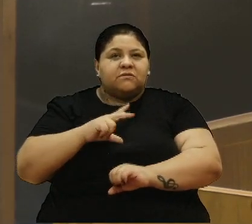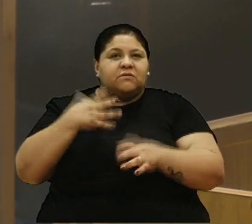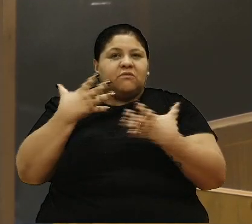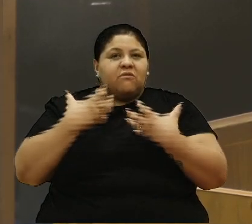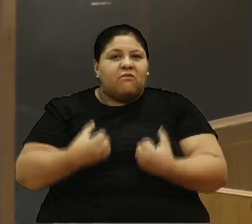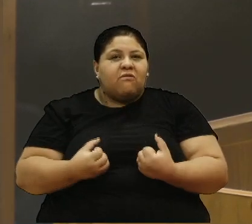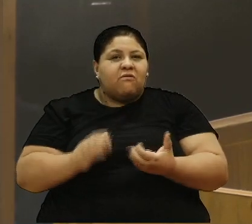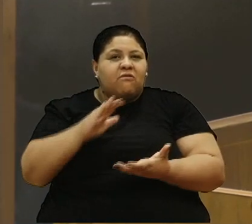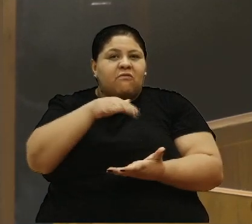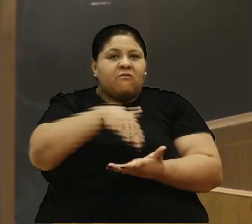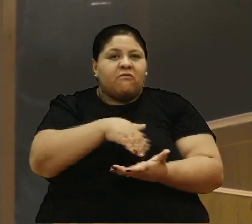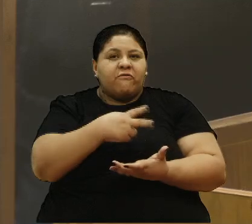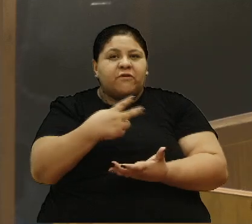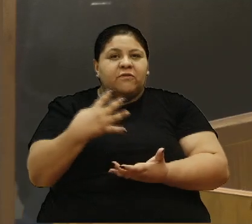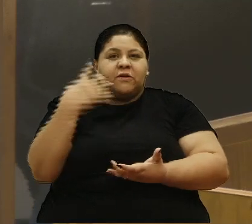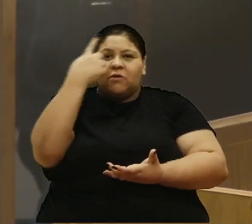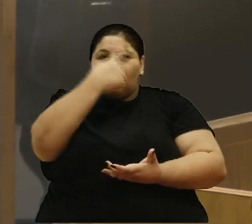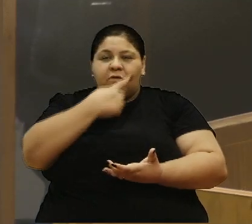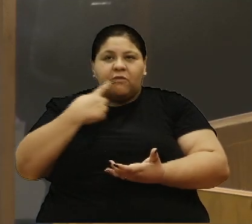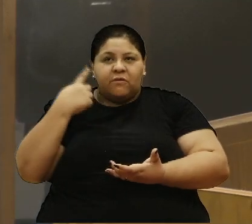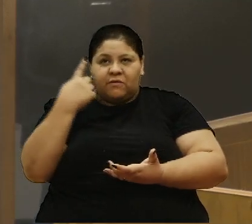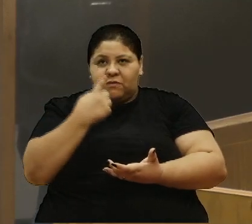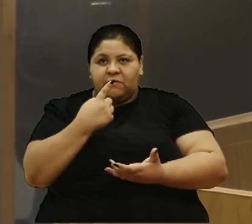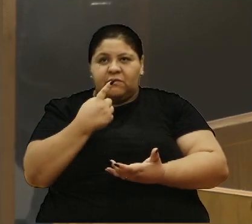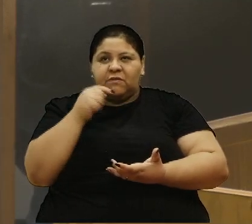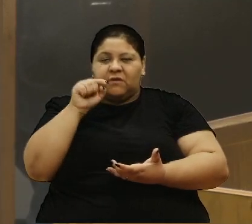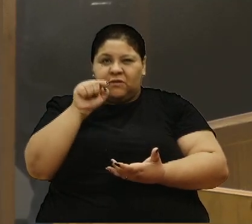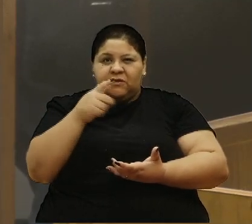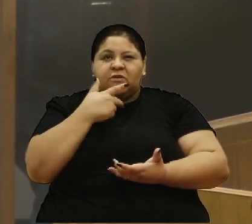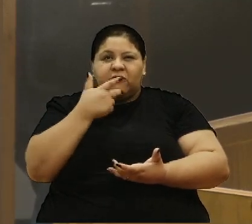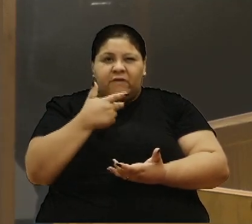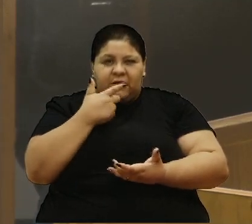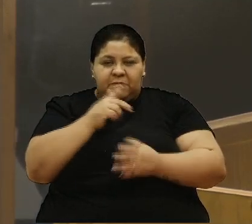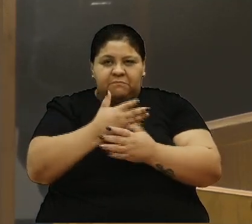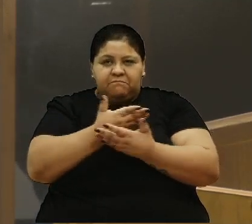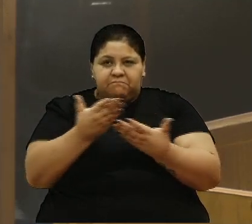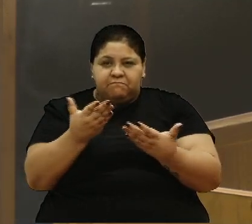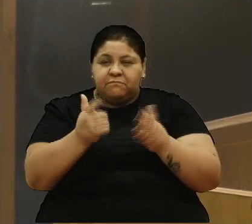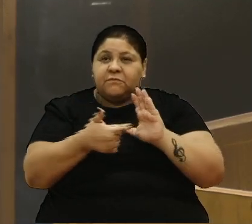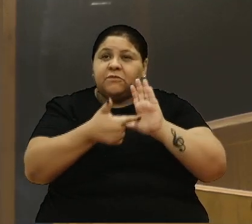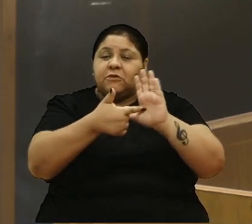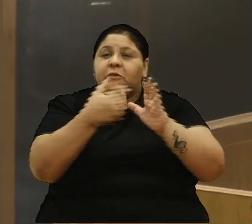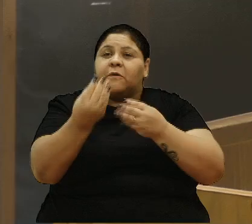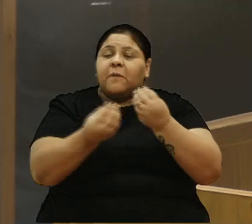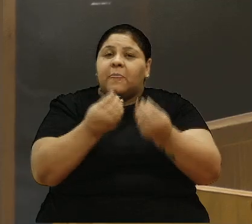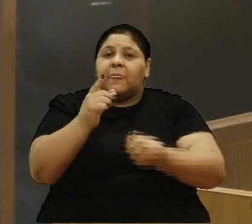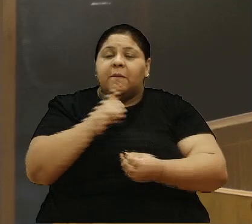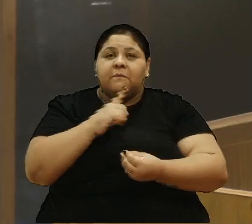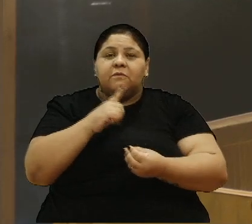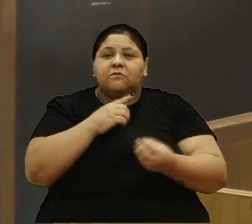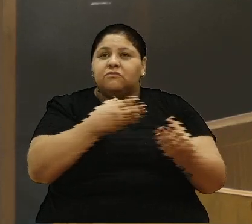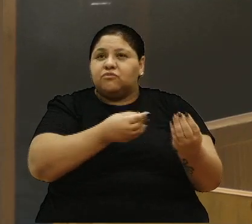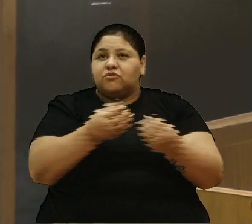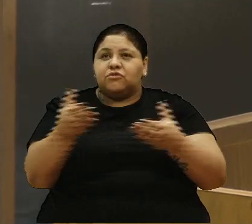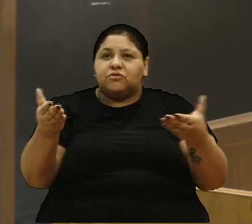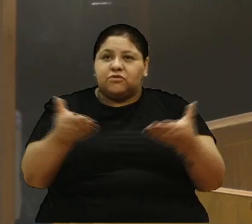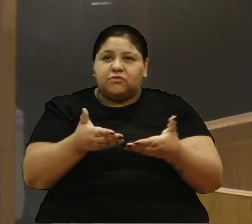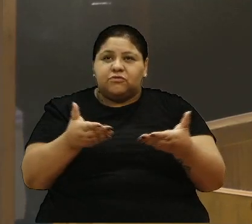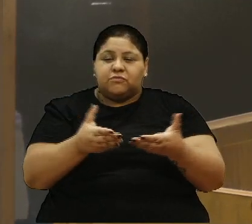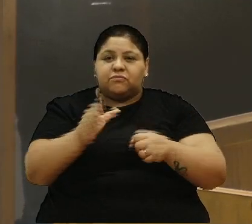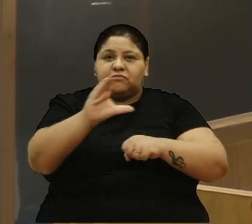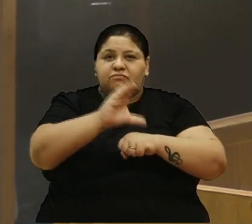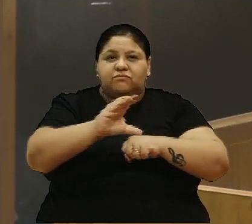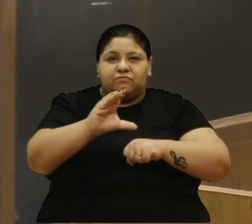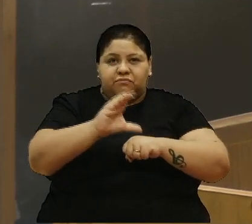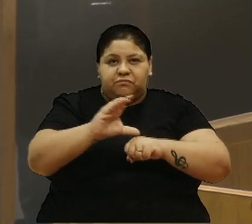no mínimo 24 horas. Isso é um paralelo que eu traço aqui para demonstrar como nós temos muito hoje na nossa